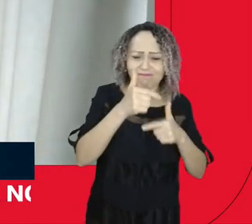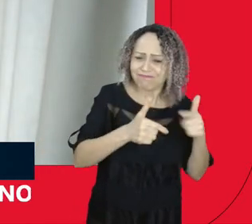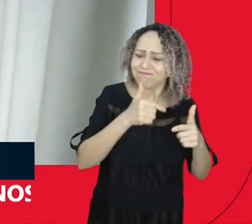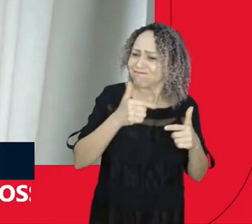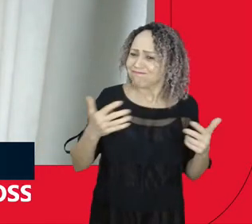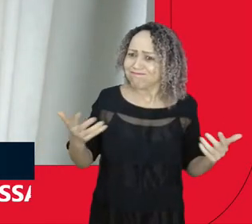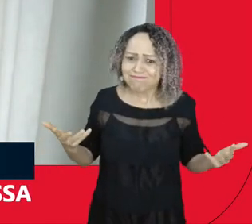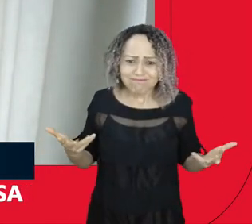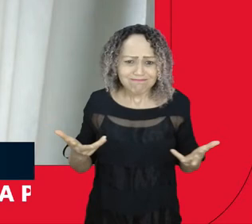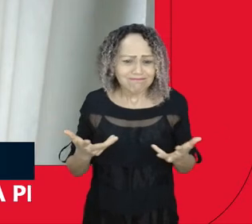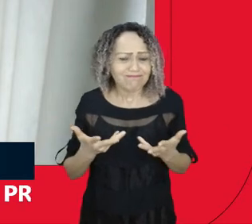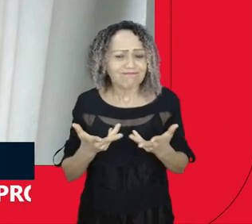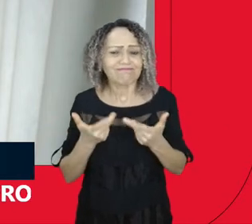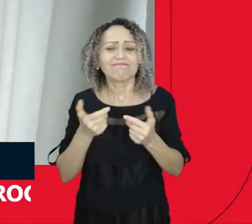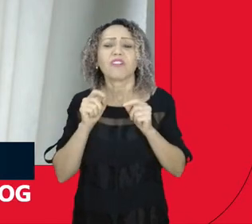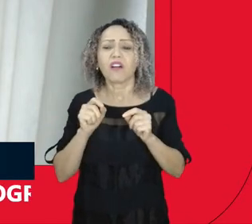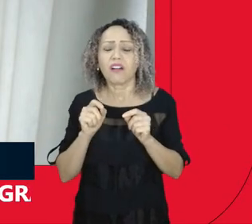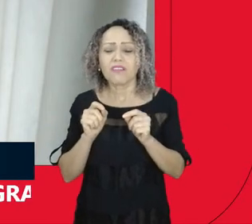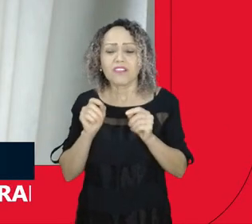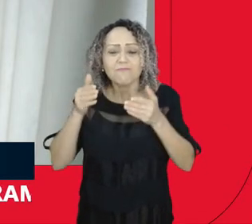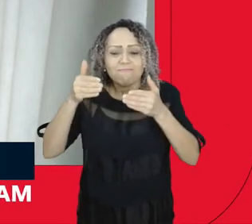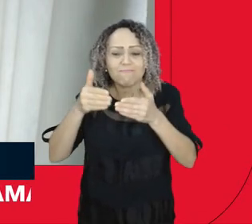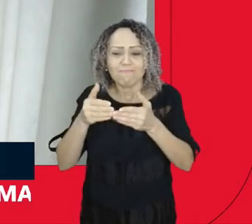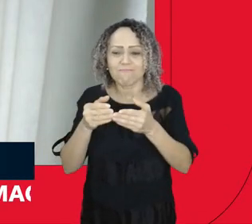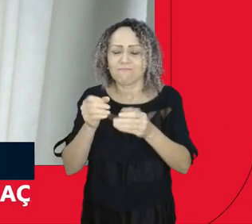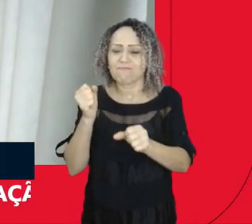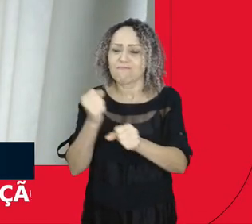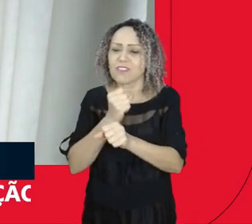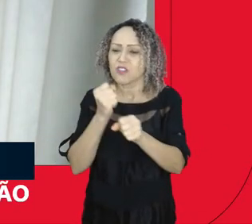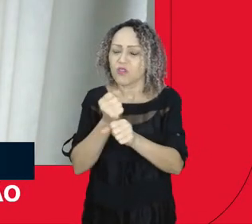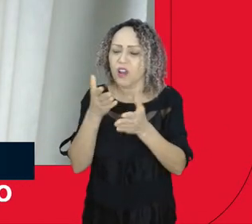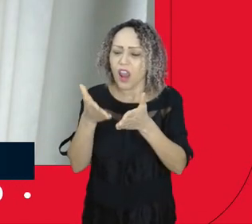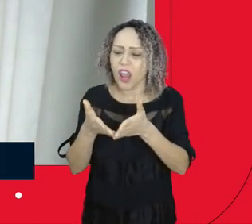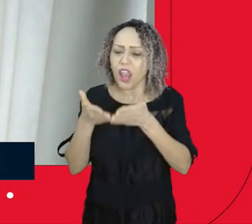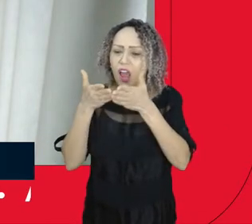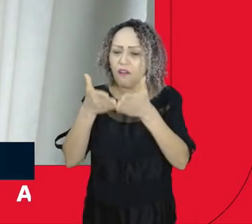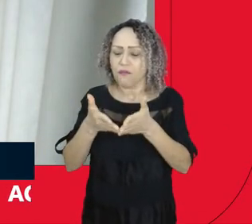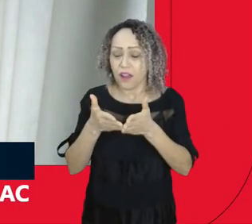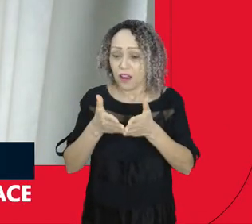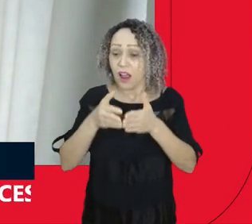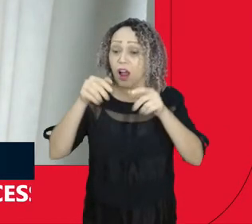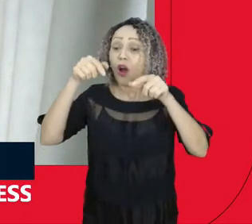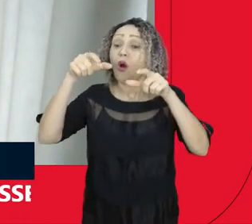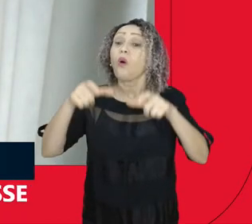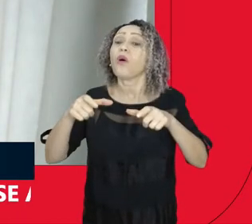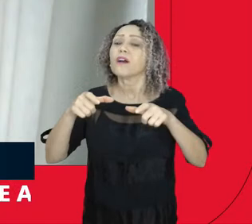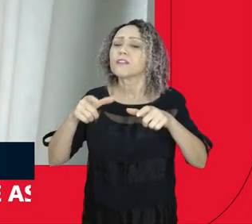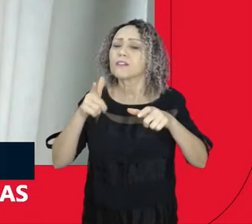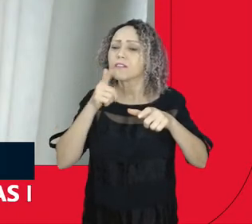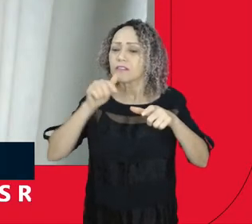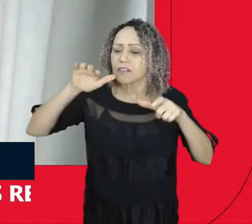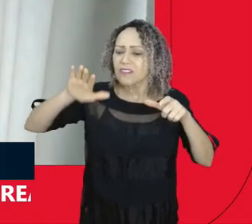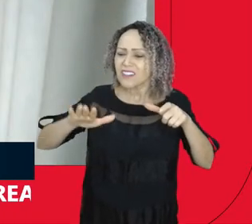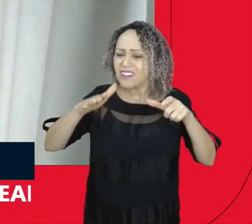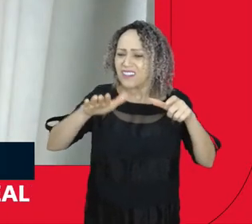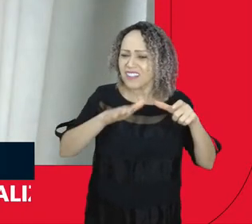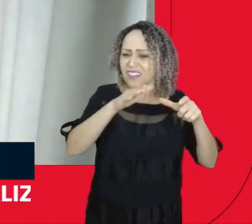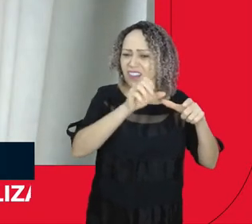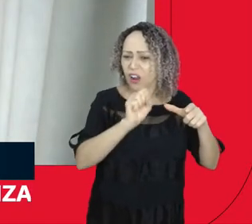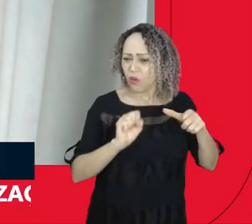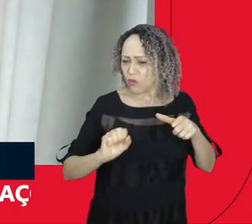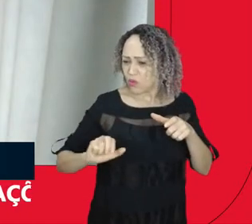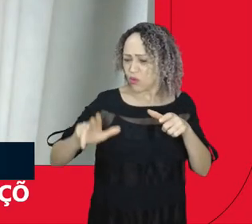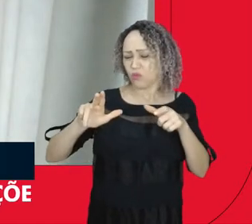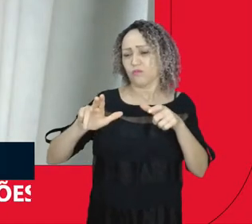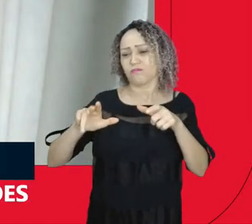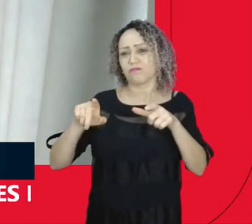é, da indústria naval muito positiva, isso no litoral sul. Indo para o litoral norte, nós